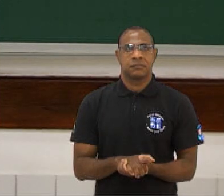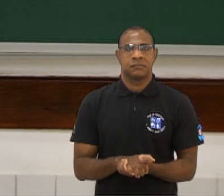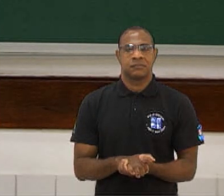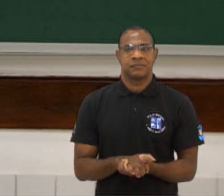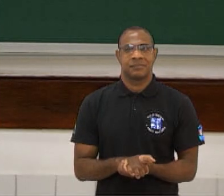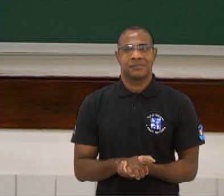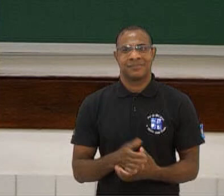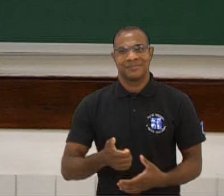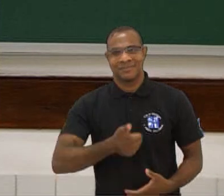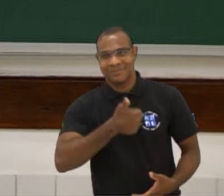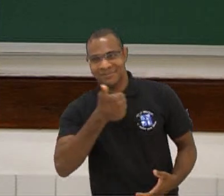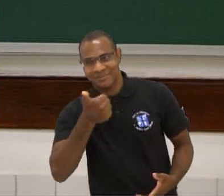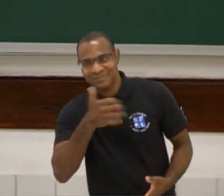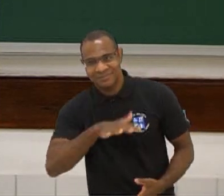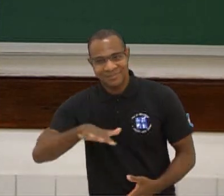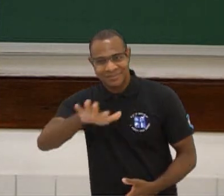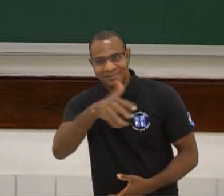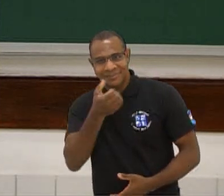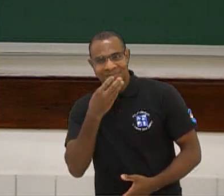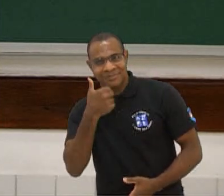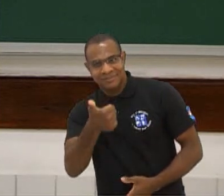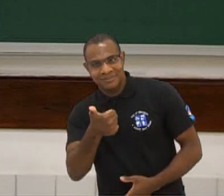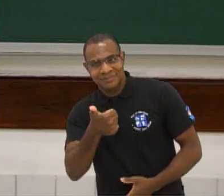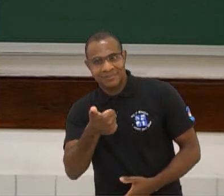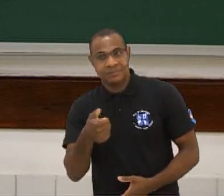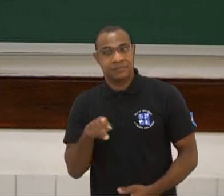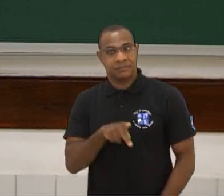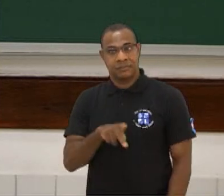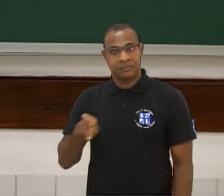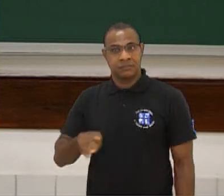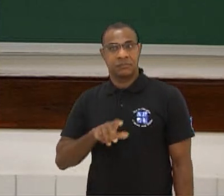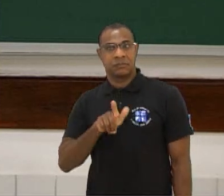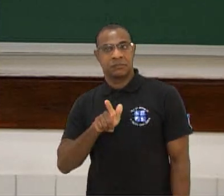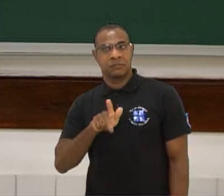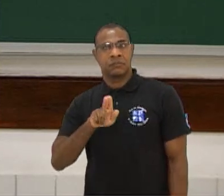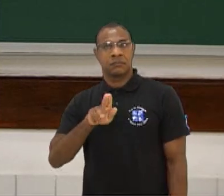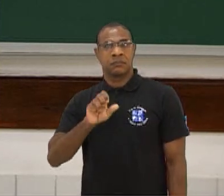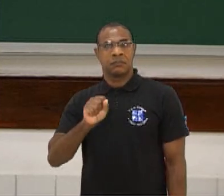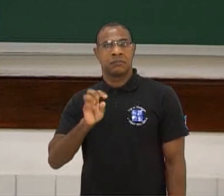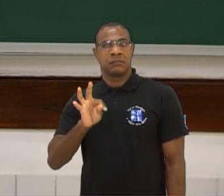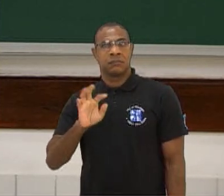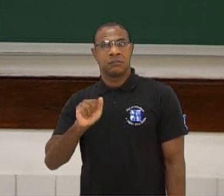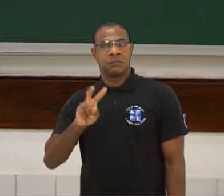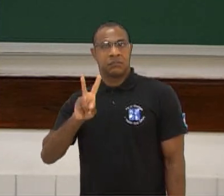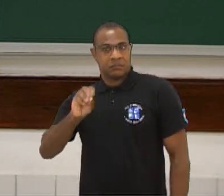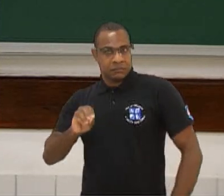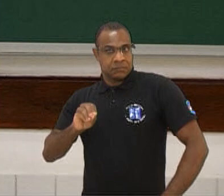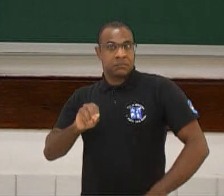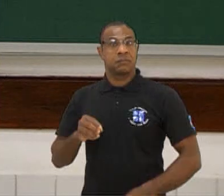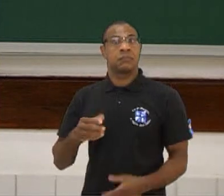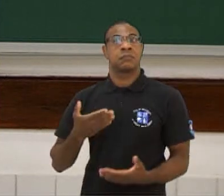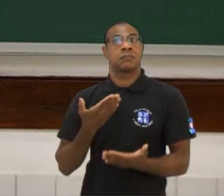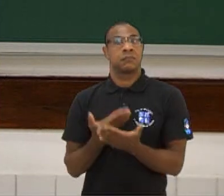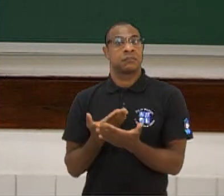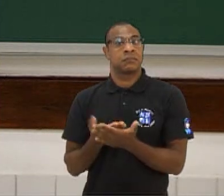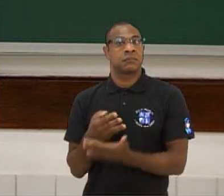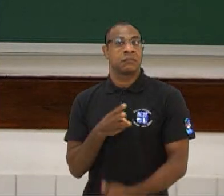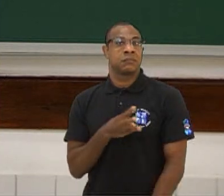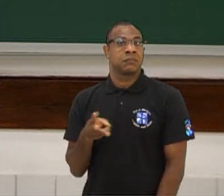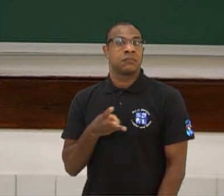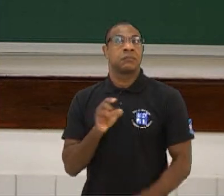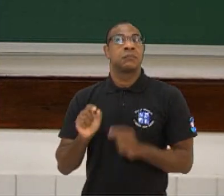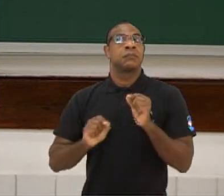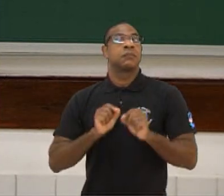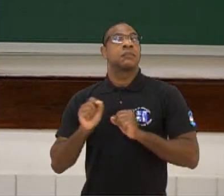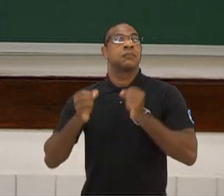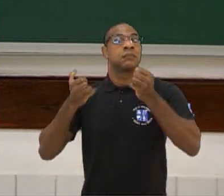Fala pessoal, tudo bem com vocês aí? Quem está falando aqui é o professor Gustavo Trevelyan Anselmo e nessa aula 33 nós vamos falar